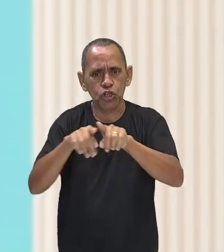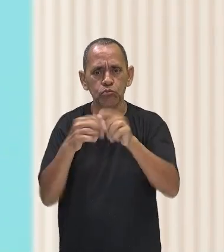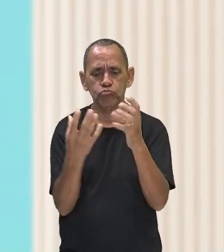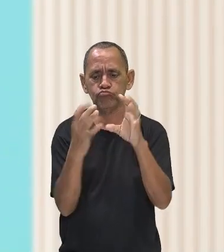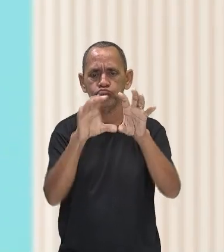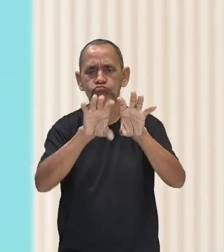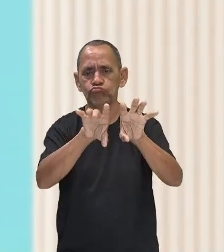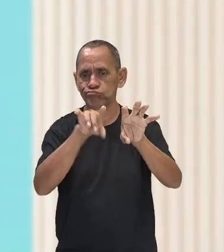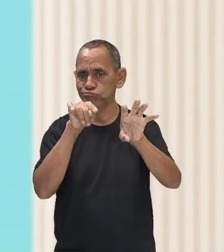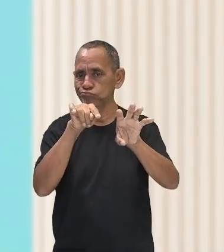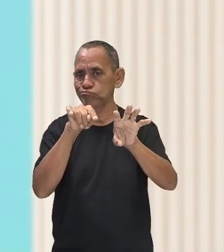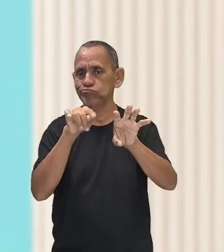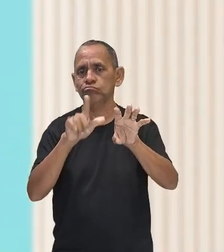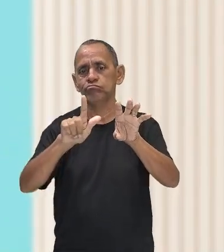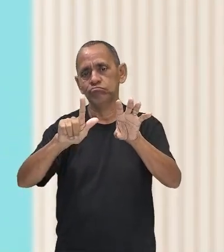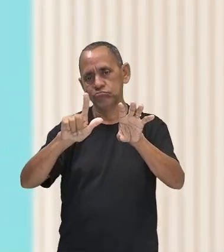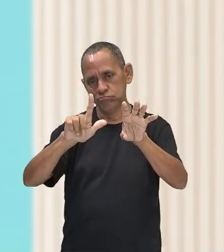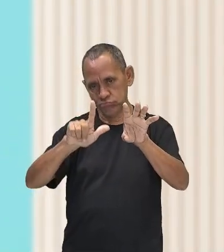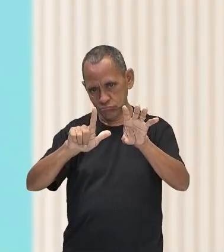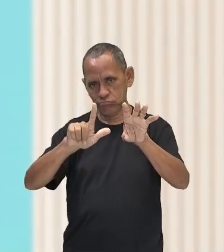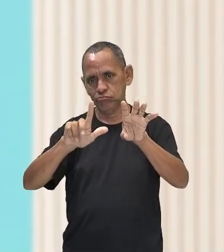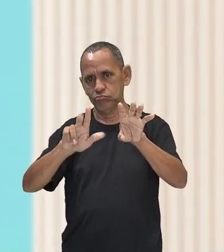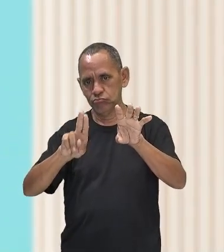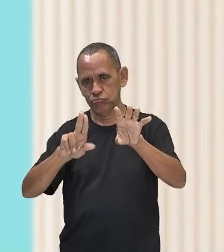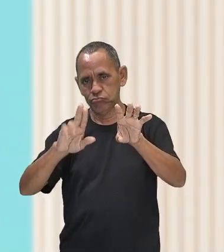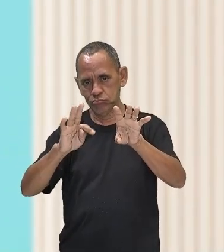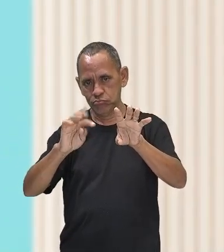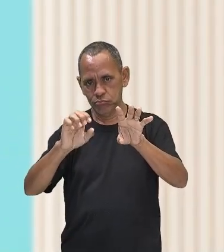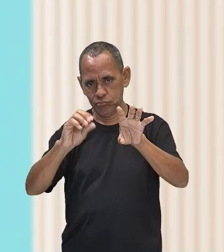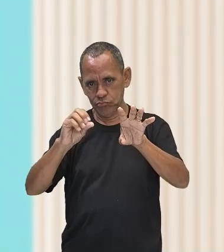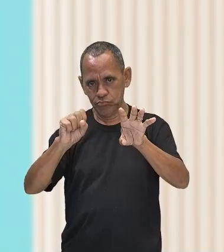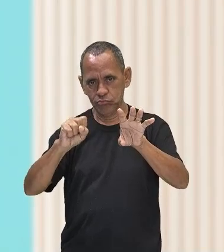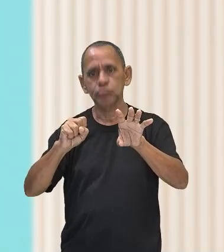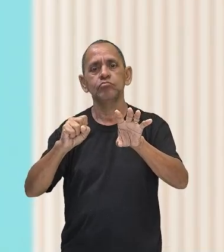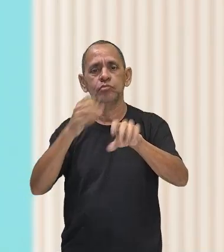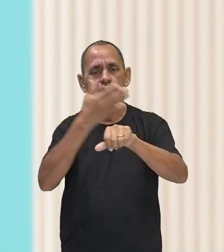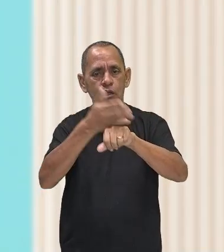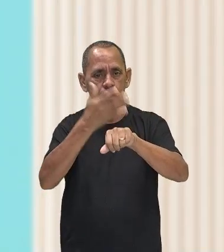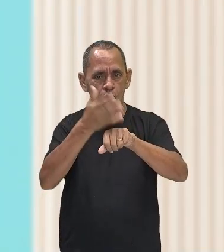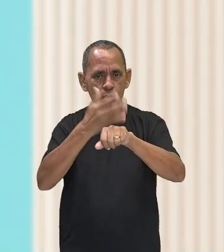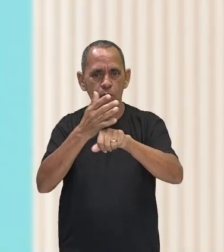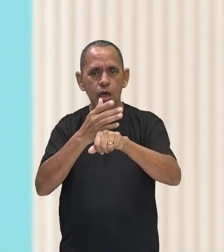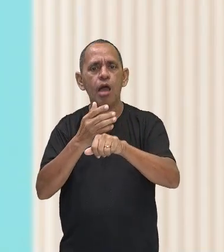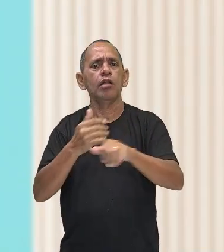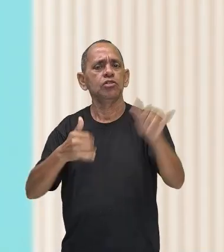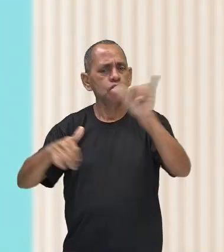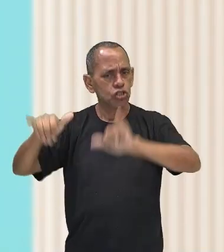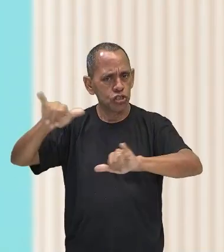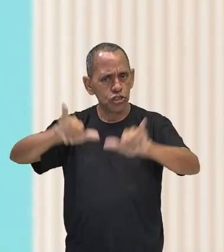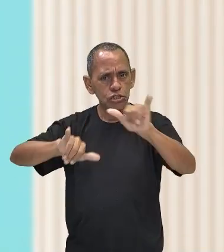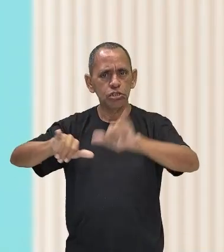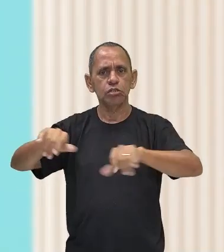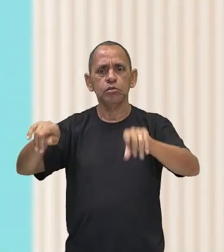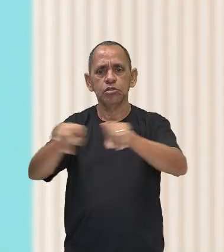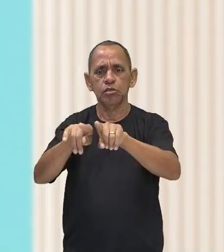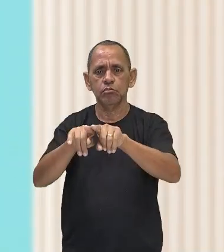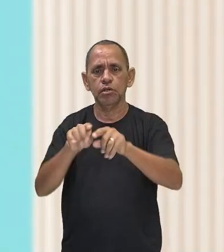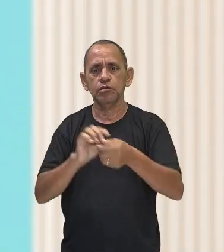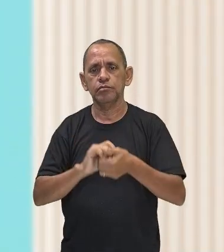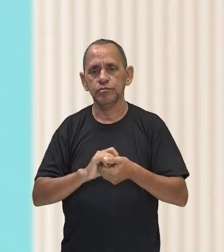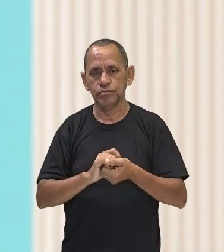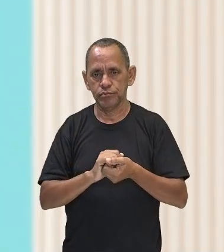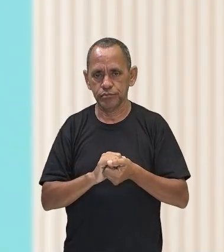glúteo máximo e exercícios que muitas pessoas fazem mas que na verdade não trabalha os glúteos tá bom acompanha aí no